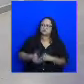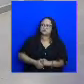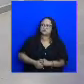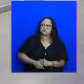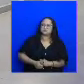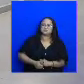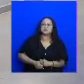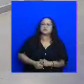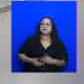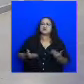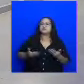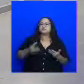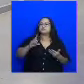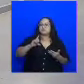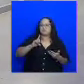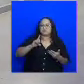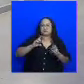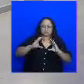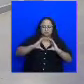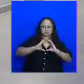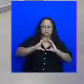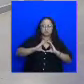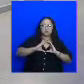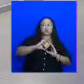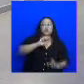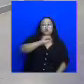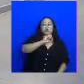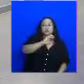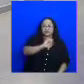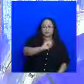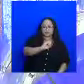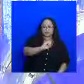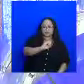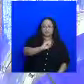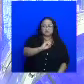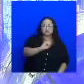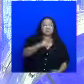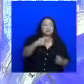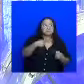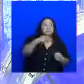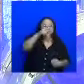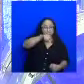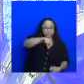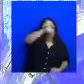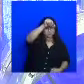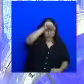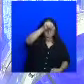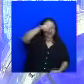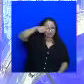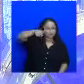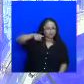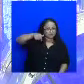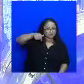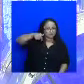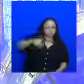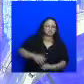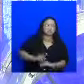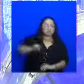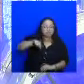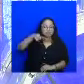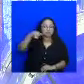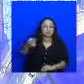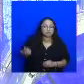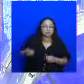A Time Mania, o universo de 80 bolas numeradas eram 80. Vamos sortear 7 dezenas. Depois essas